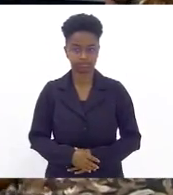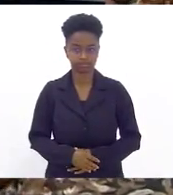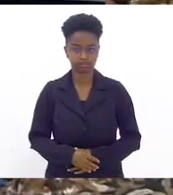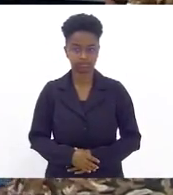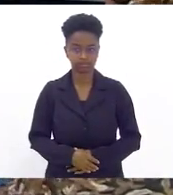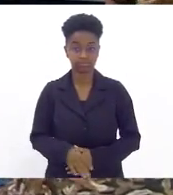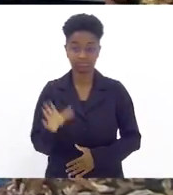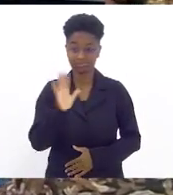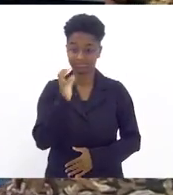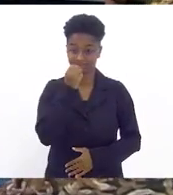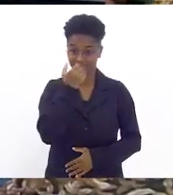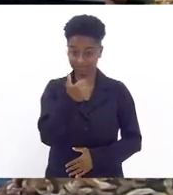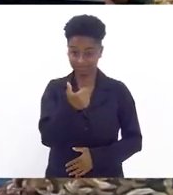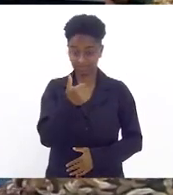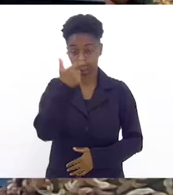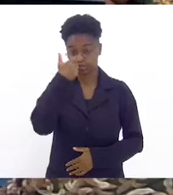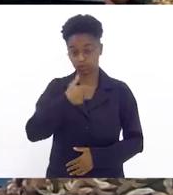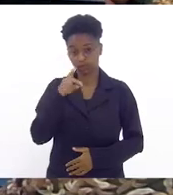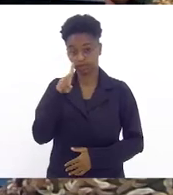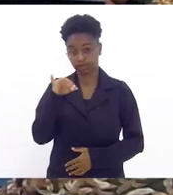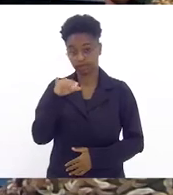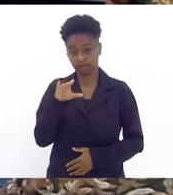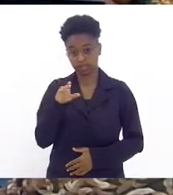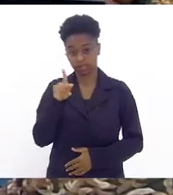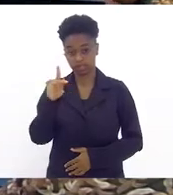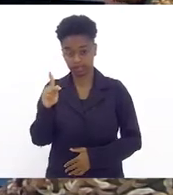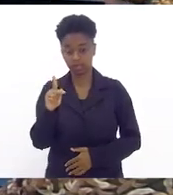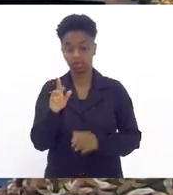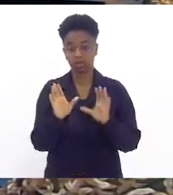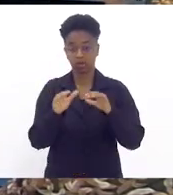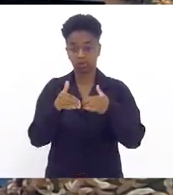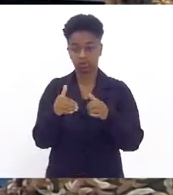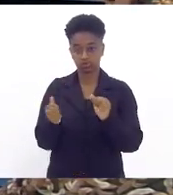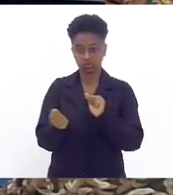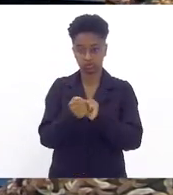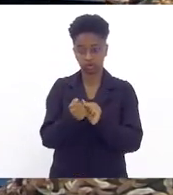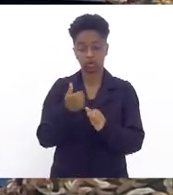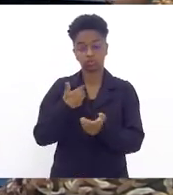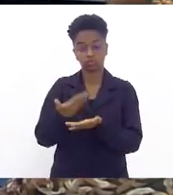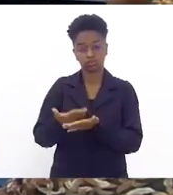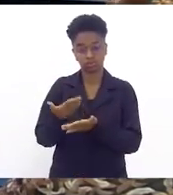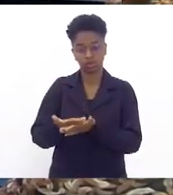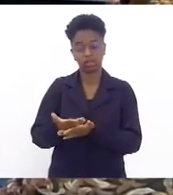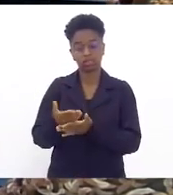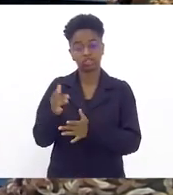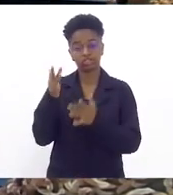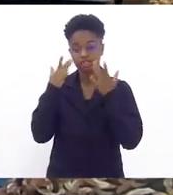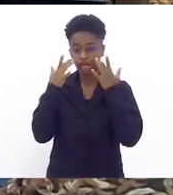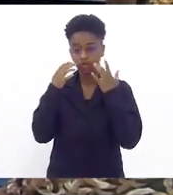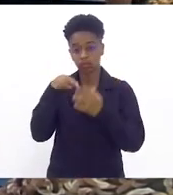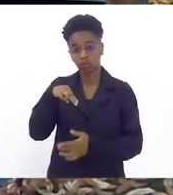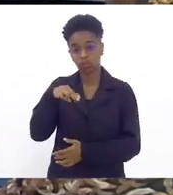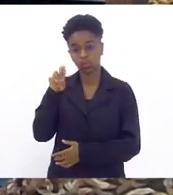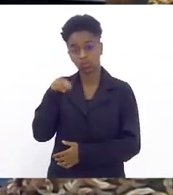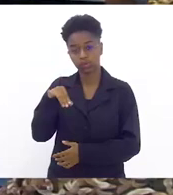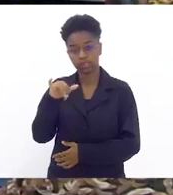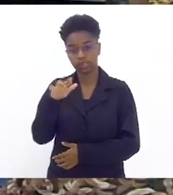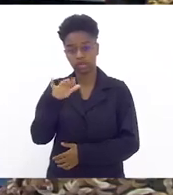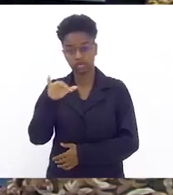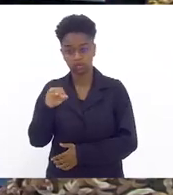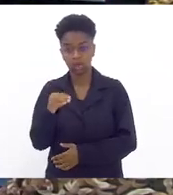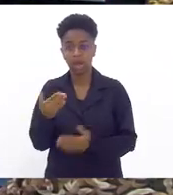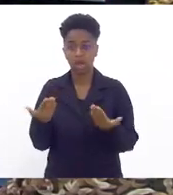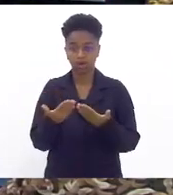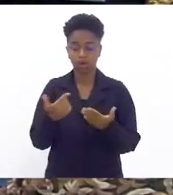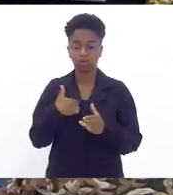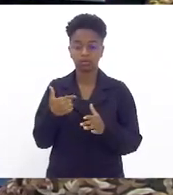Oi gente Tudo bom Sou Vick sou do coletivo juntos faço licenciatura em teatro na Unirio e atualmente construiu komart que